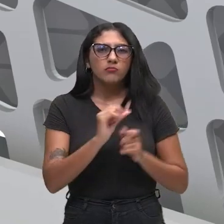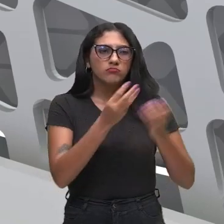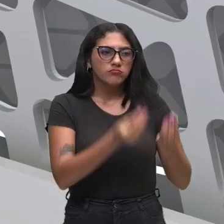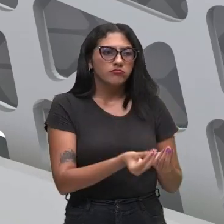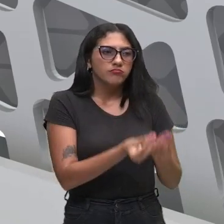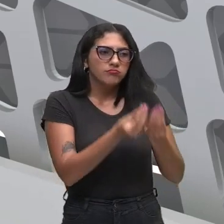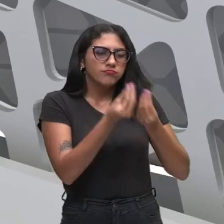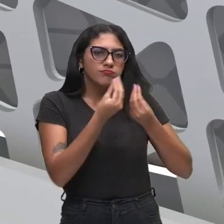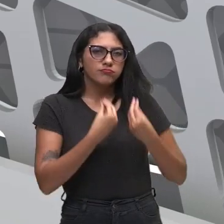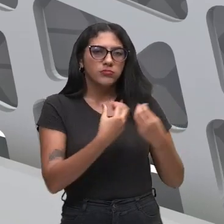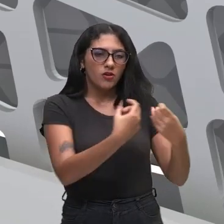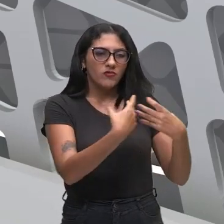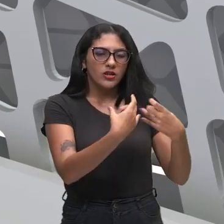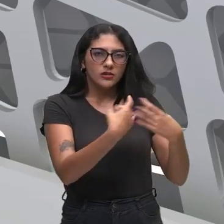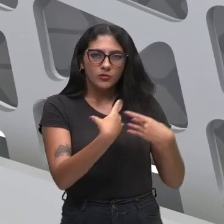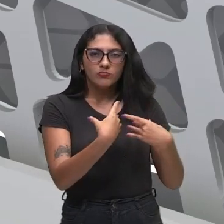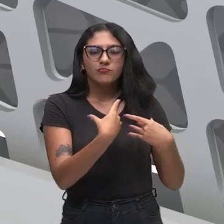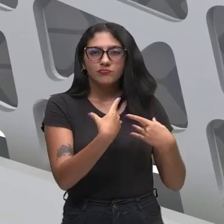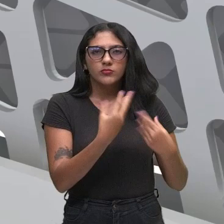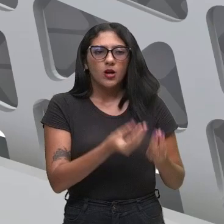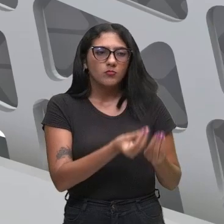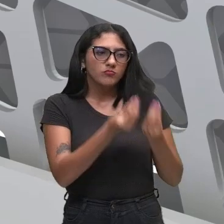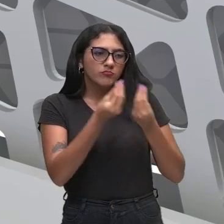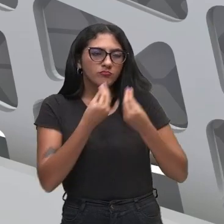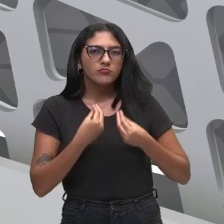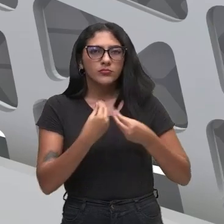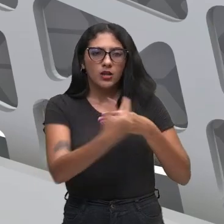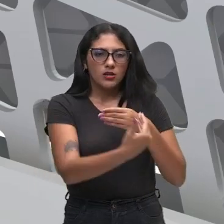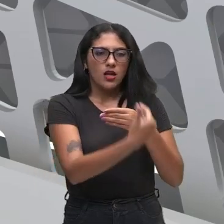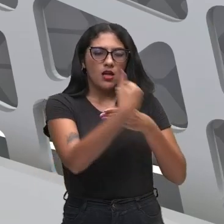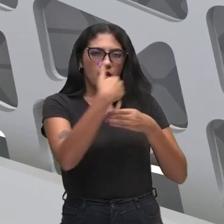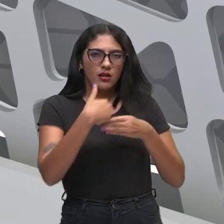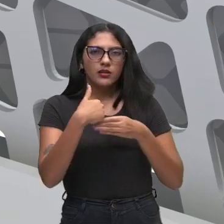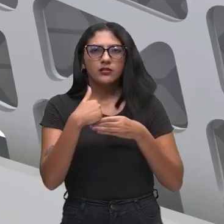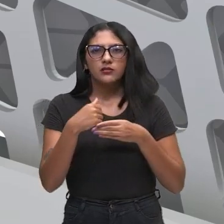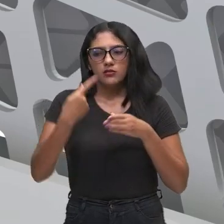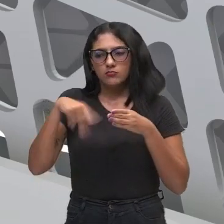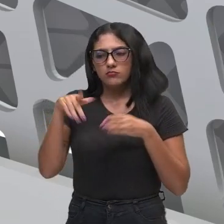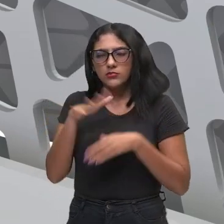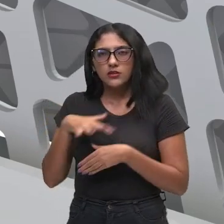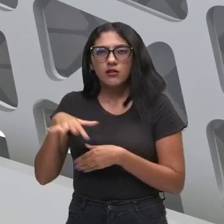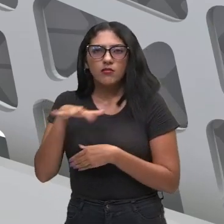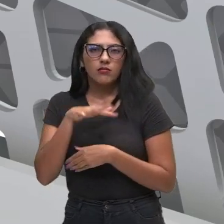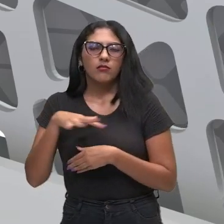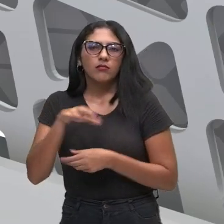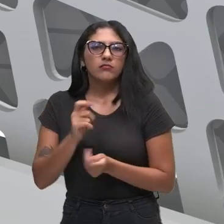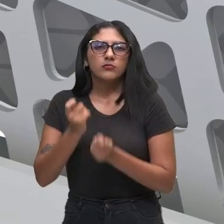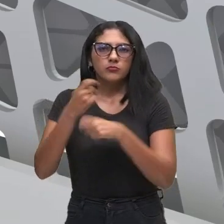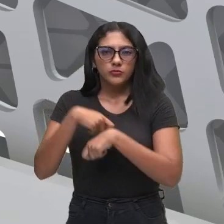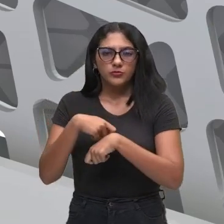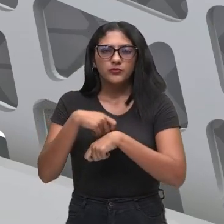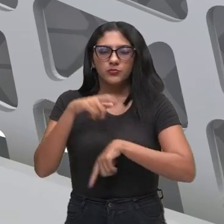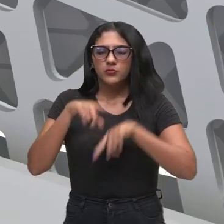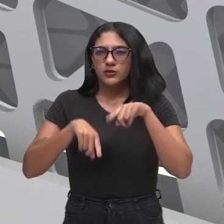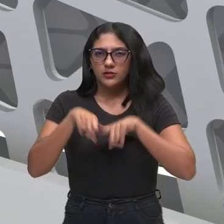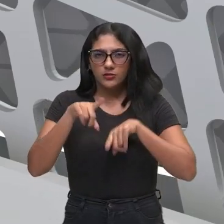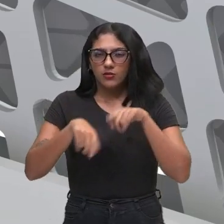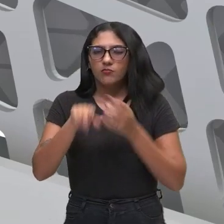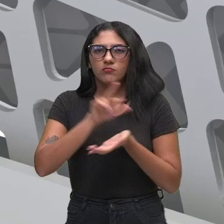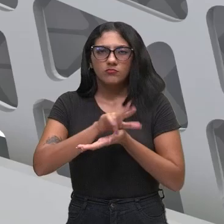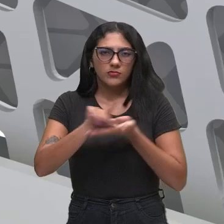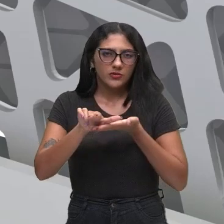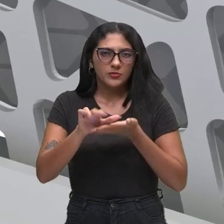no caso, entra num determinado local aqueles produtos, tá?